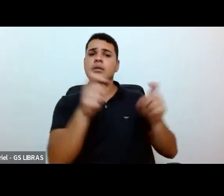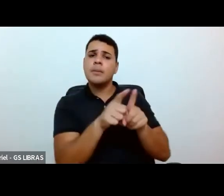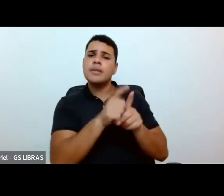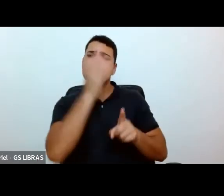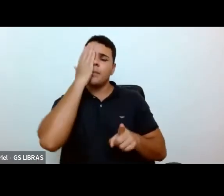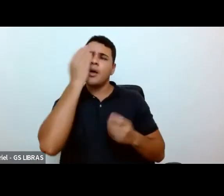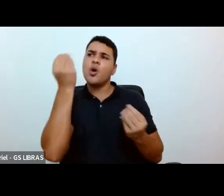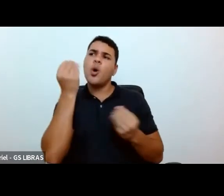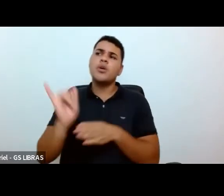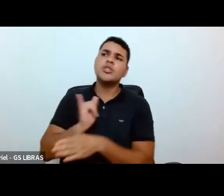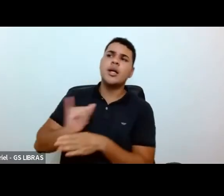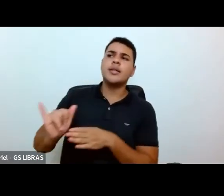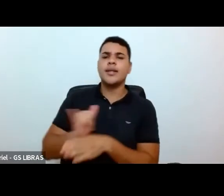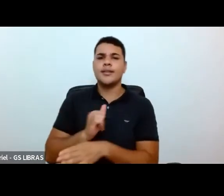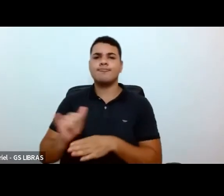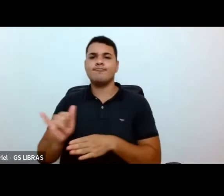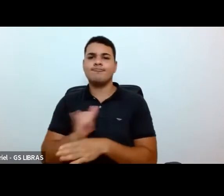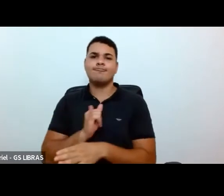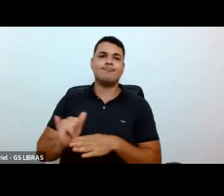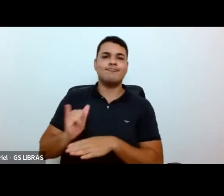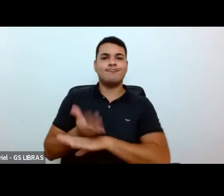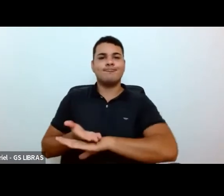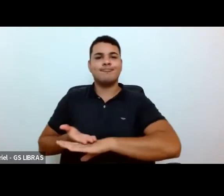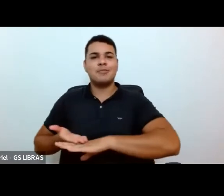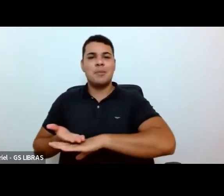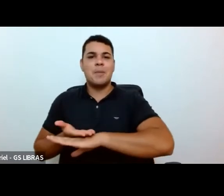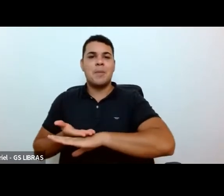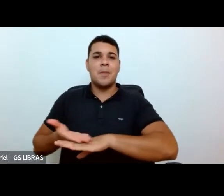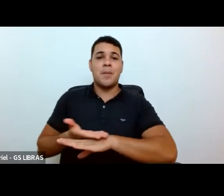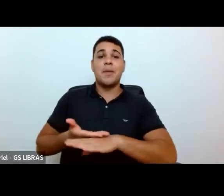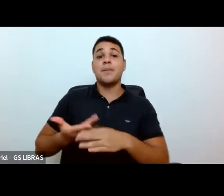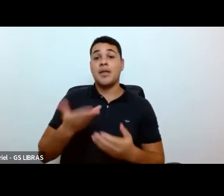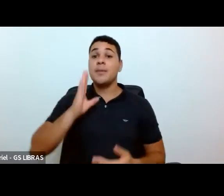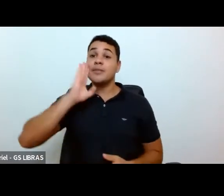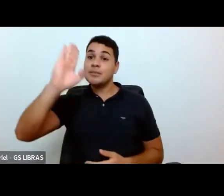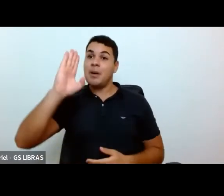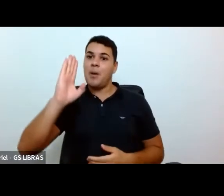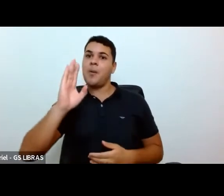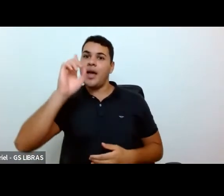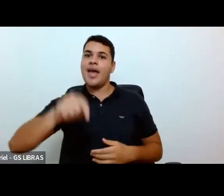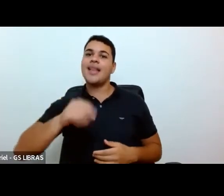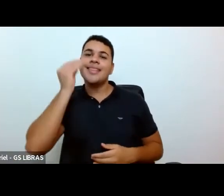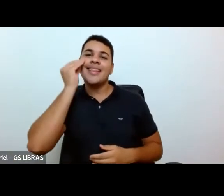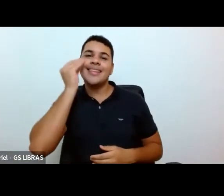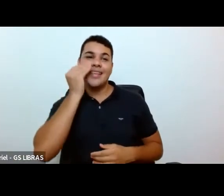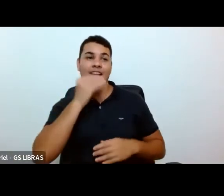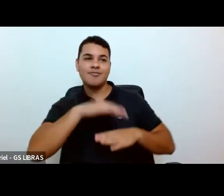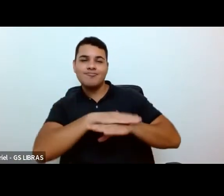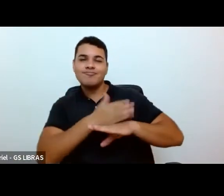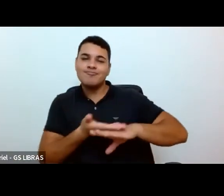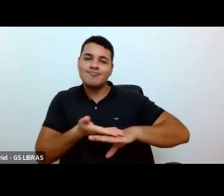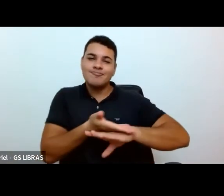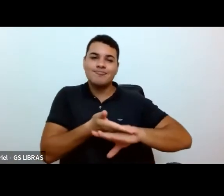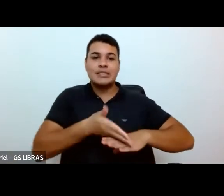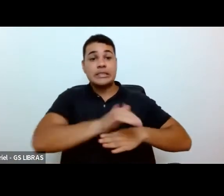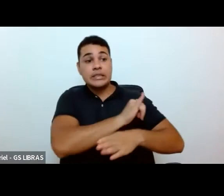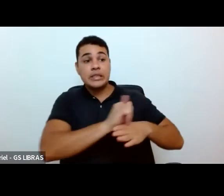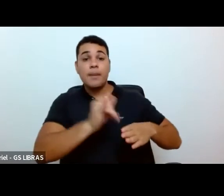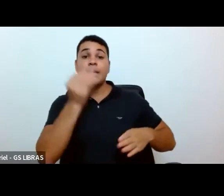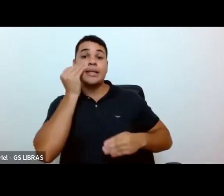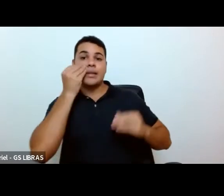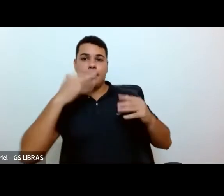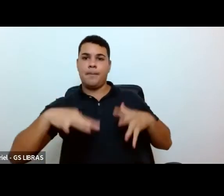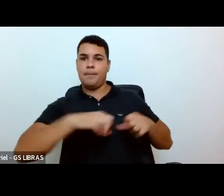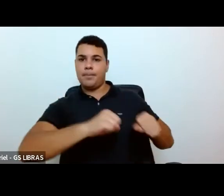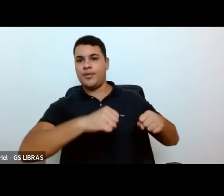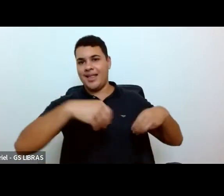com recuar, né? Recuar na ocupação de determinados espaços para promover, né, o apoio, né, porque realmente não é à